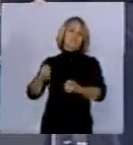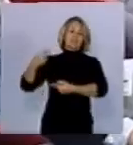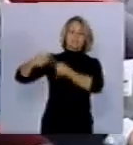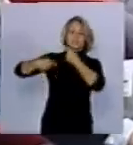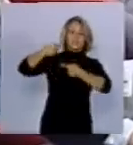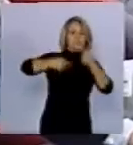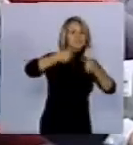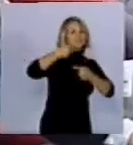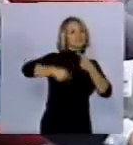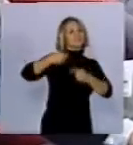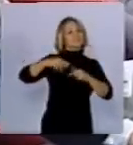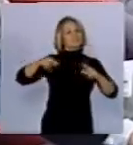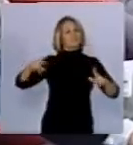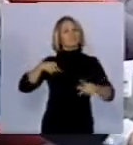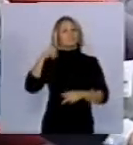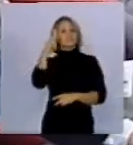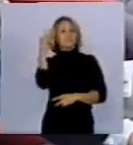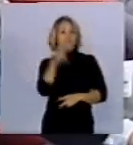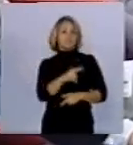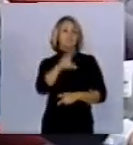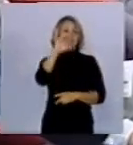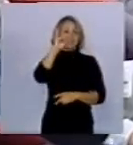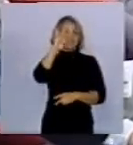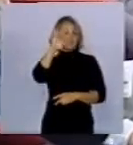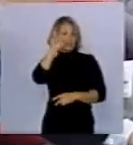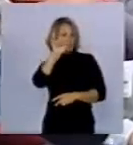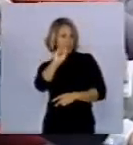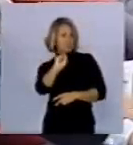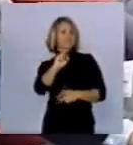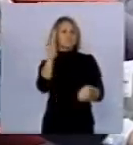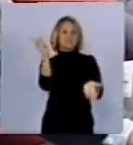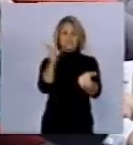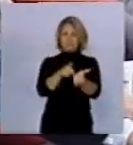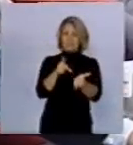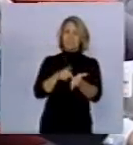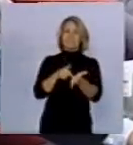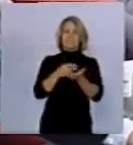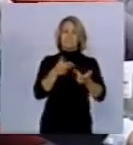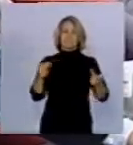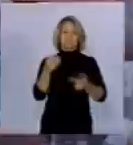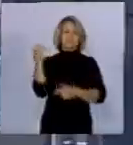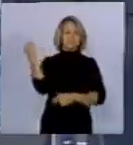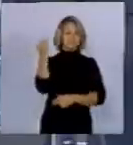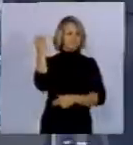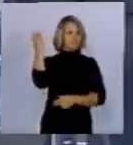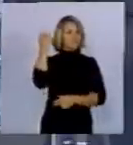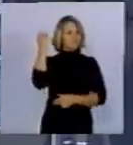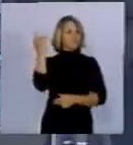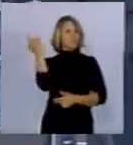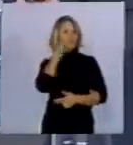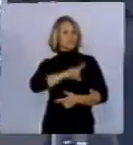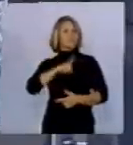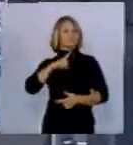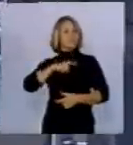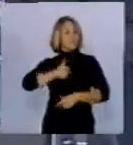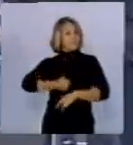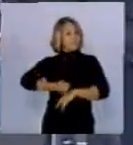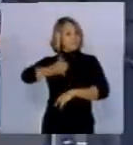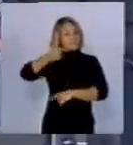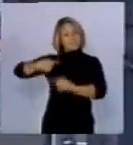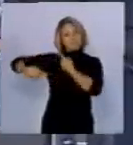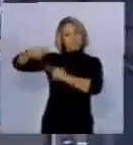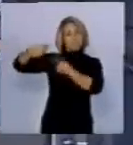plano internacional nós vemos que as cotas são na verdade o instrumento por Excelência para Prom essa competição e no